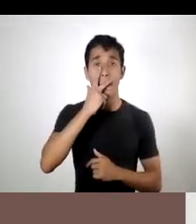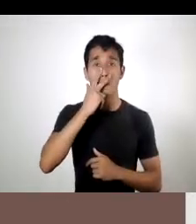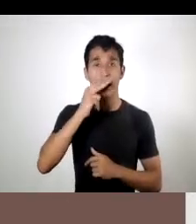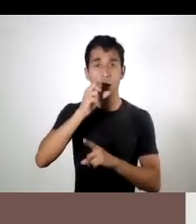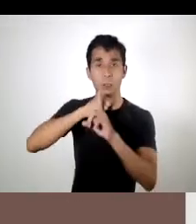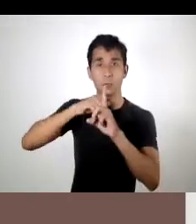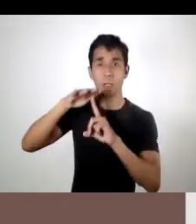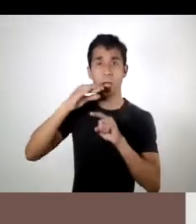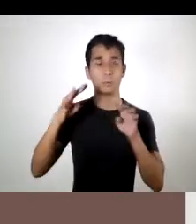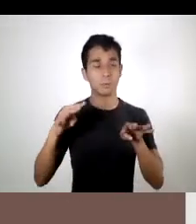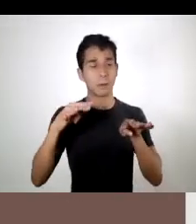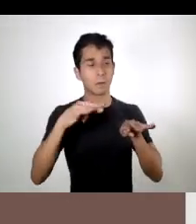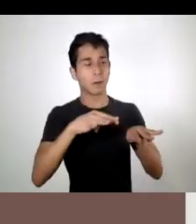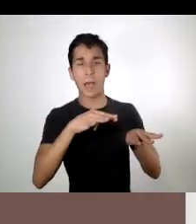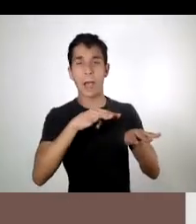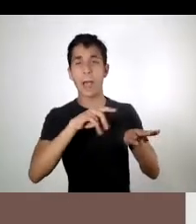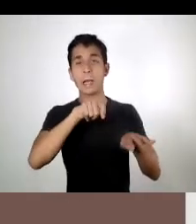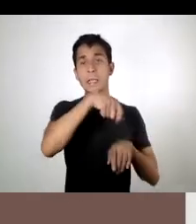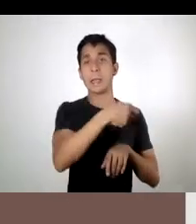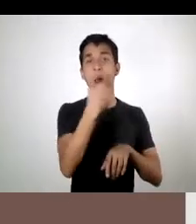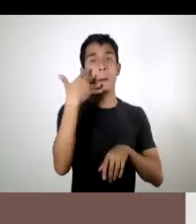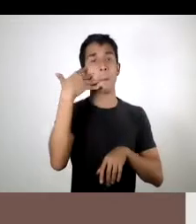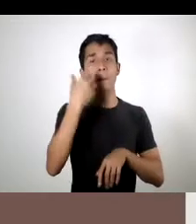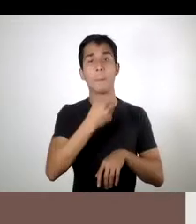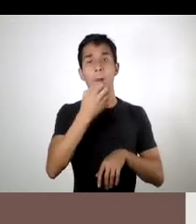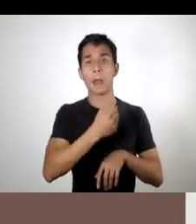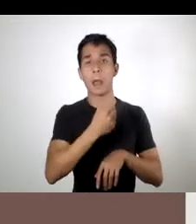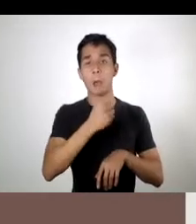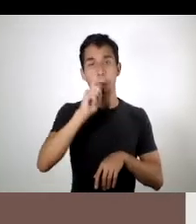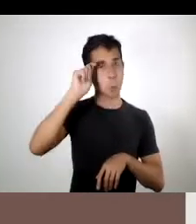história. Se a gente procurar, acho que